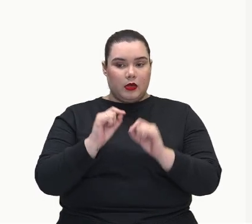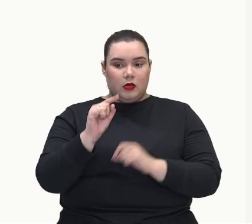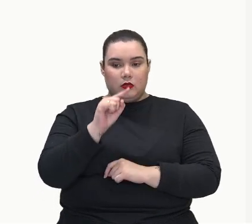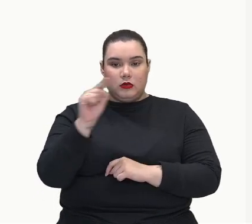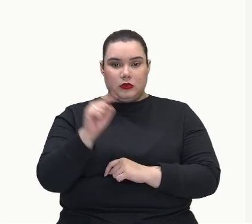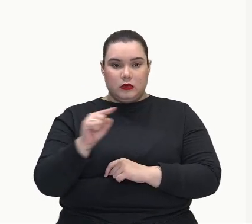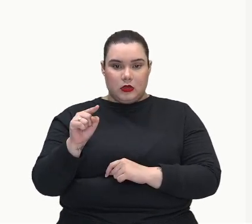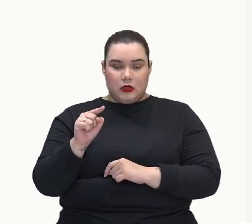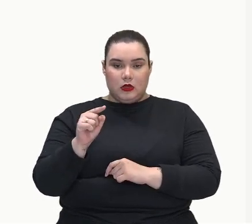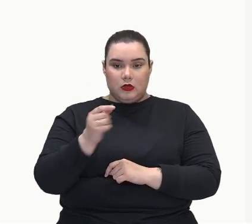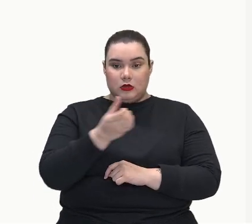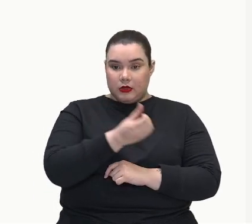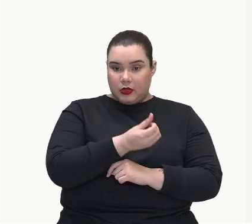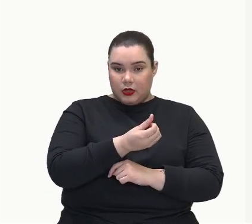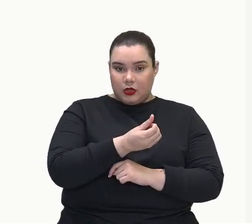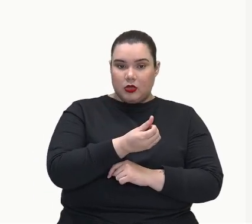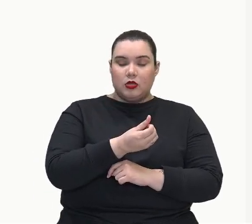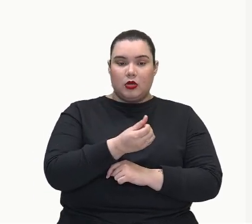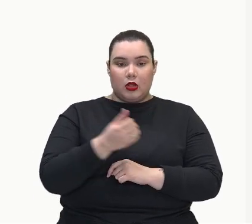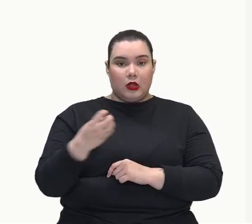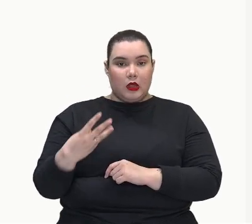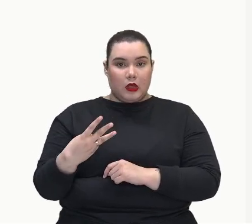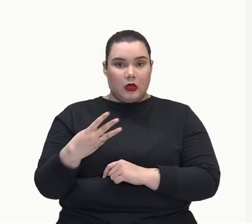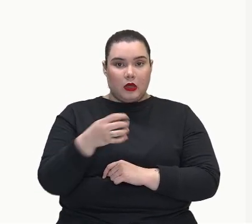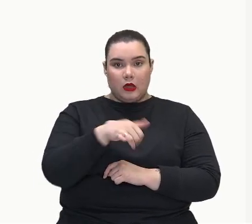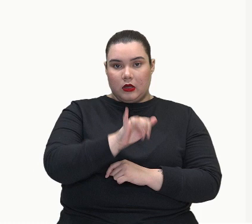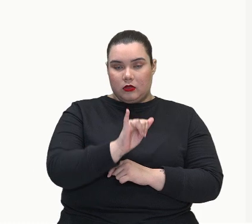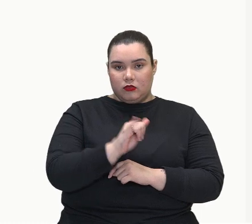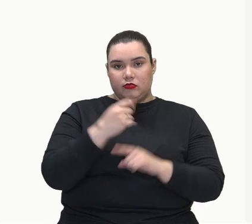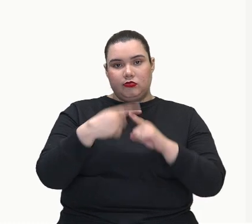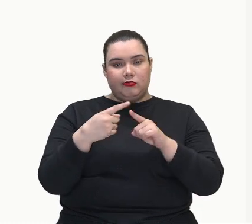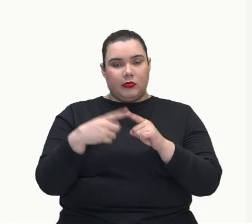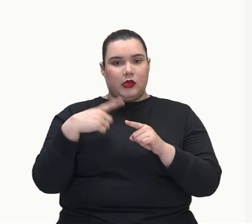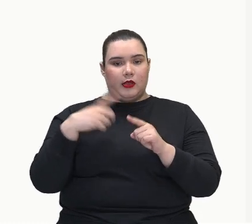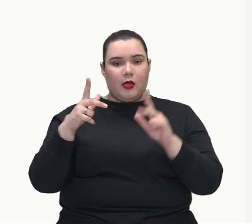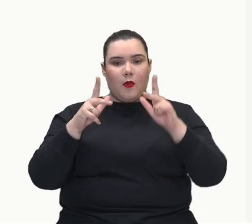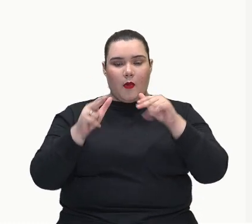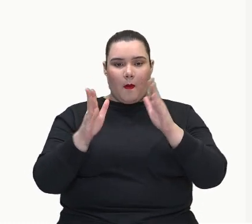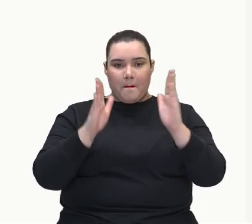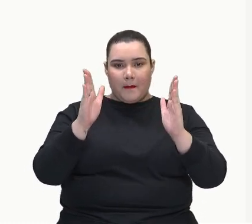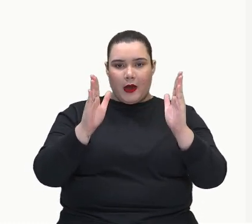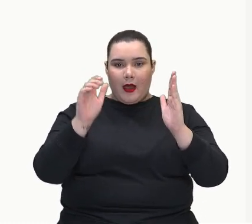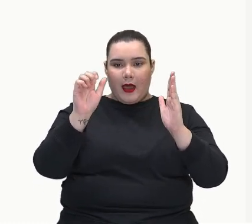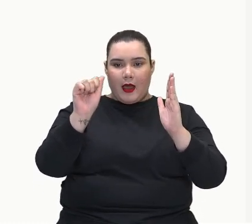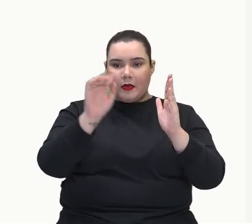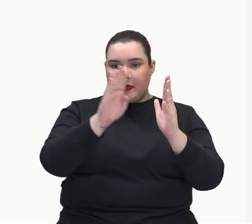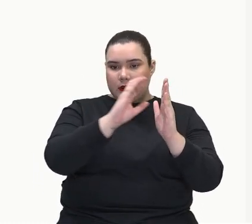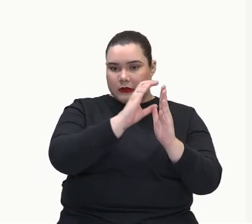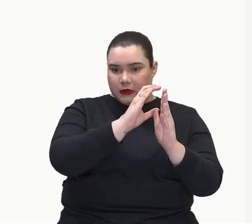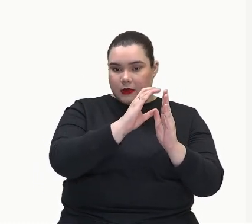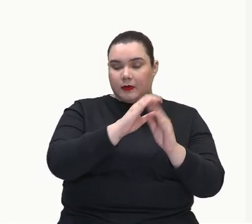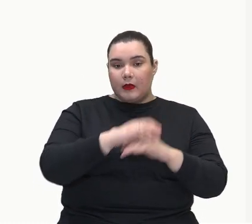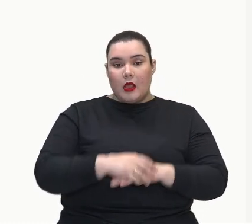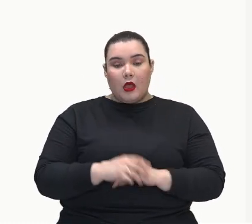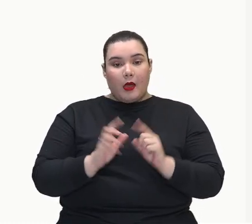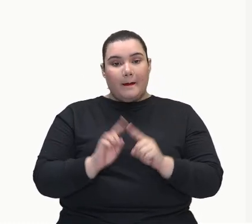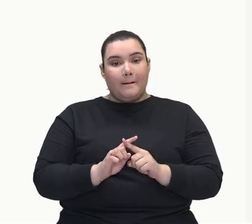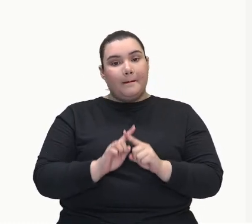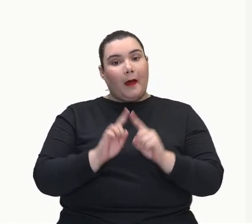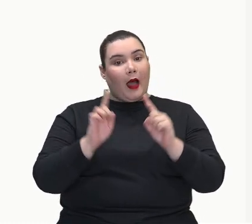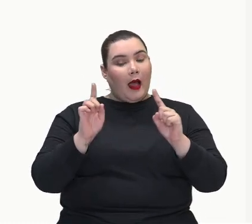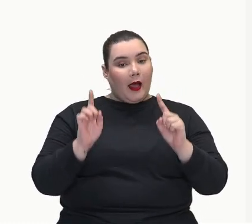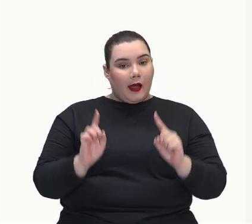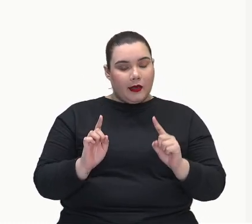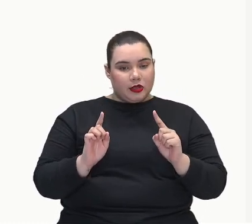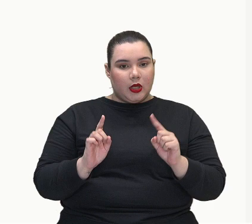entre o 3 e o Y, porque eles estão entre as mesmas retas A, B e C. Mas vejam que a gente não pode começar